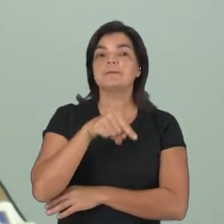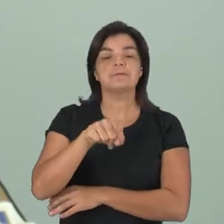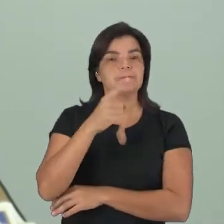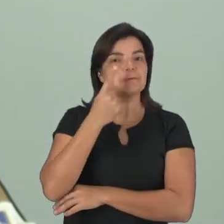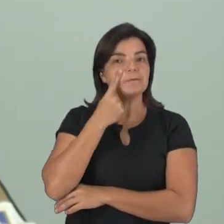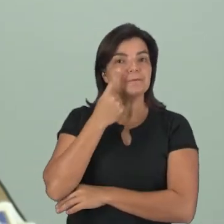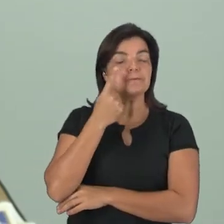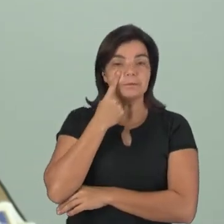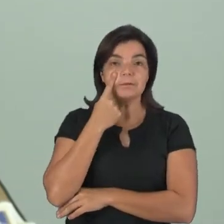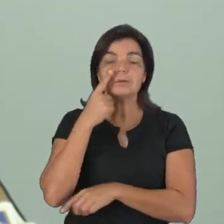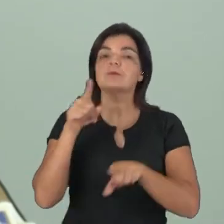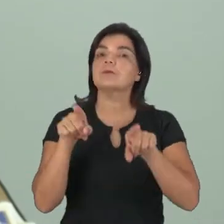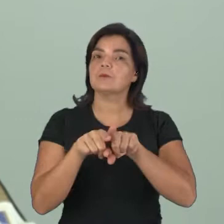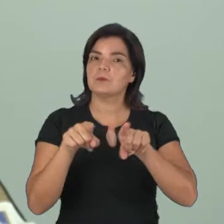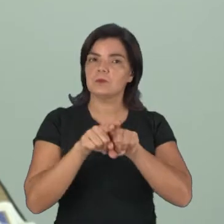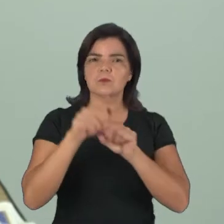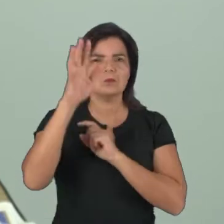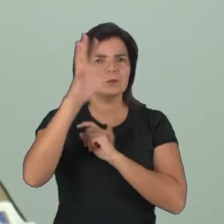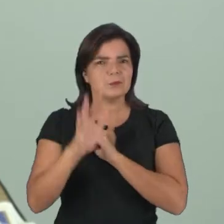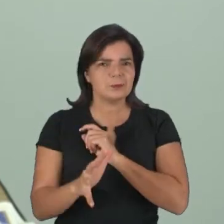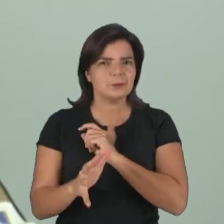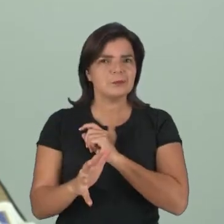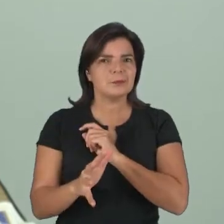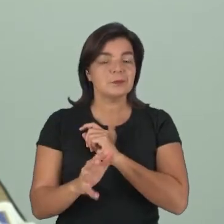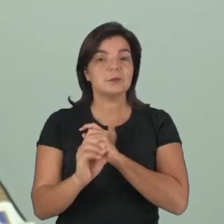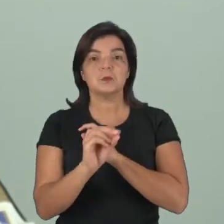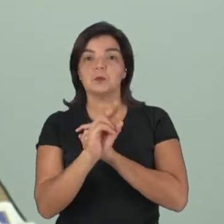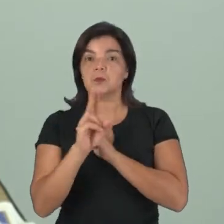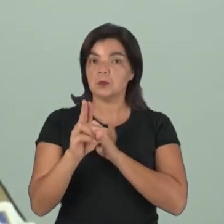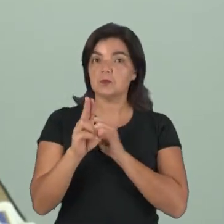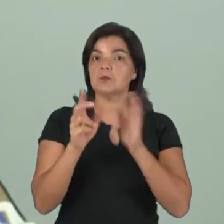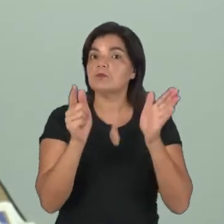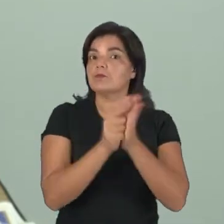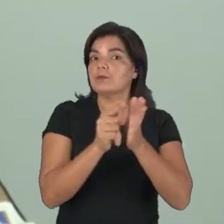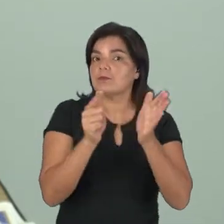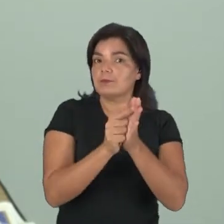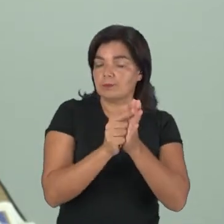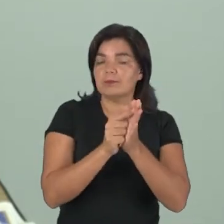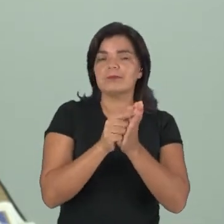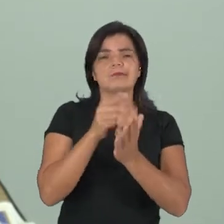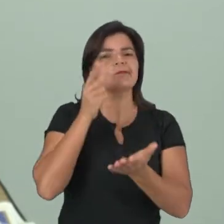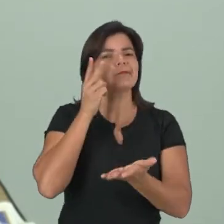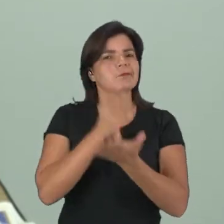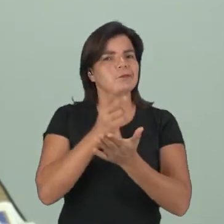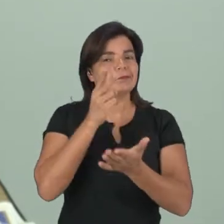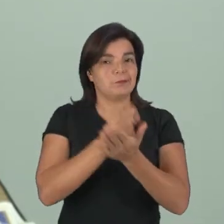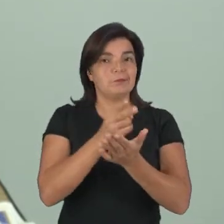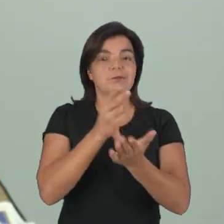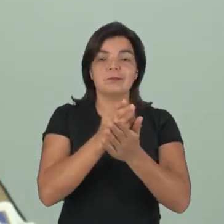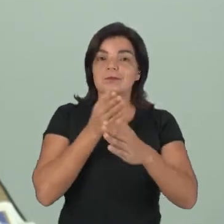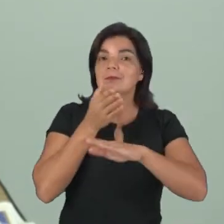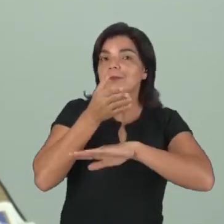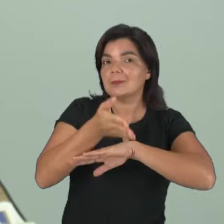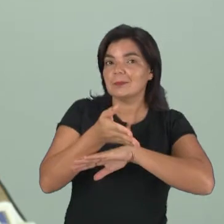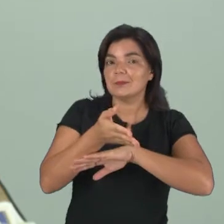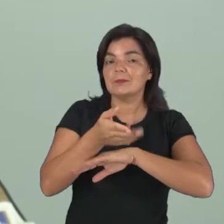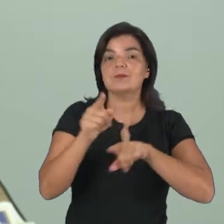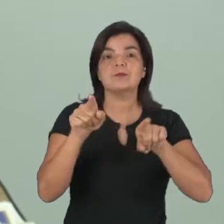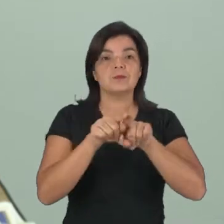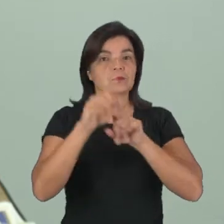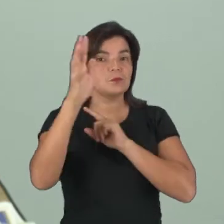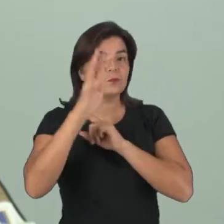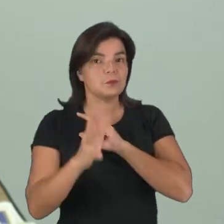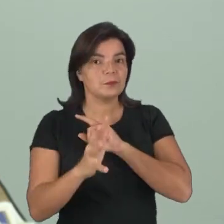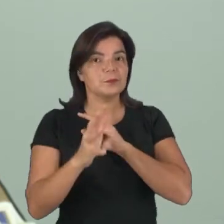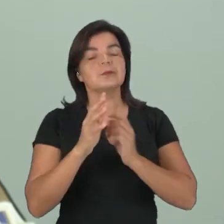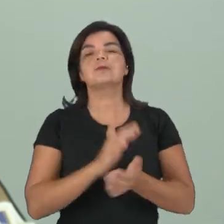você observa aquela promoção ou aqueles coletinhos que geralmente ficam ali na entrada com